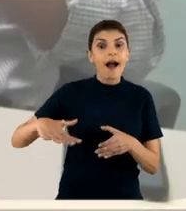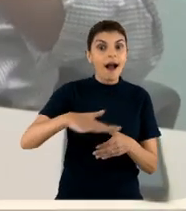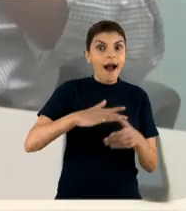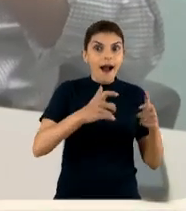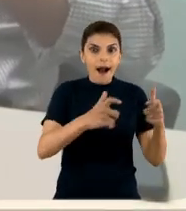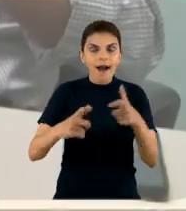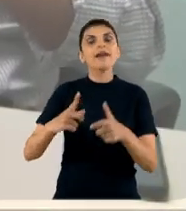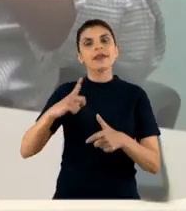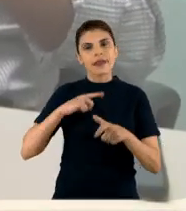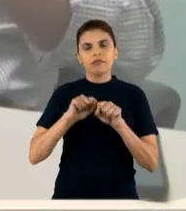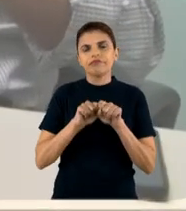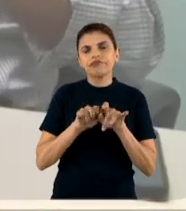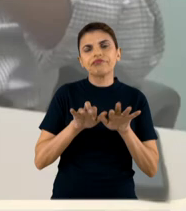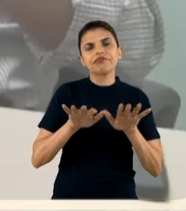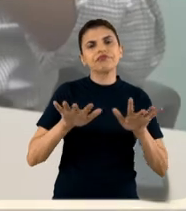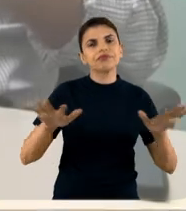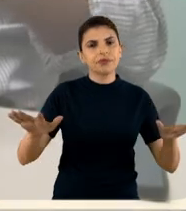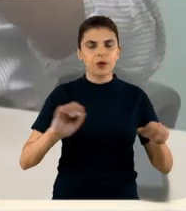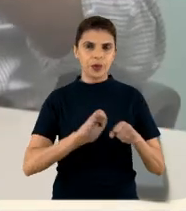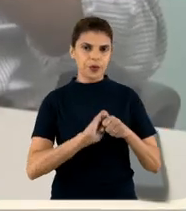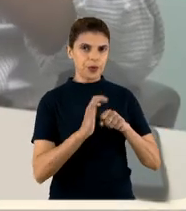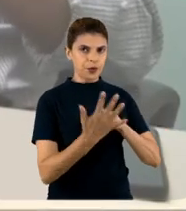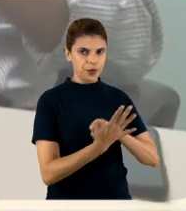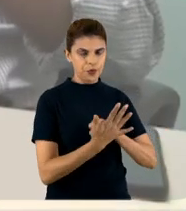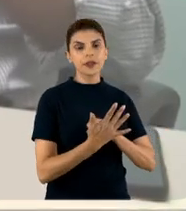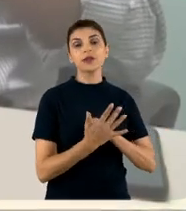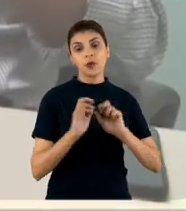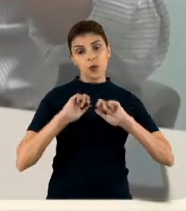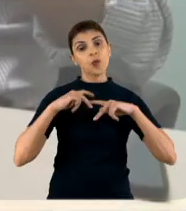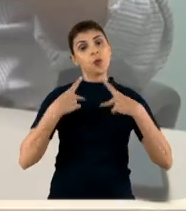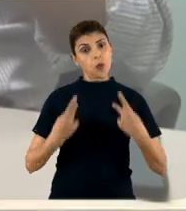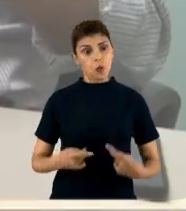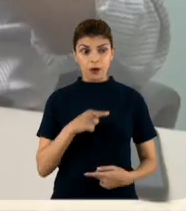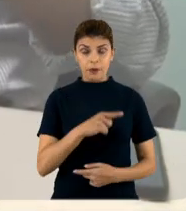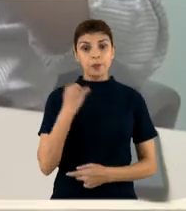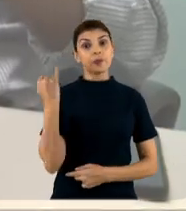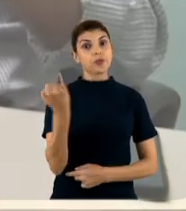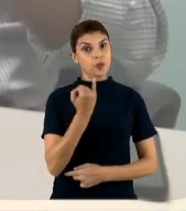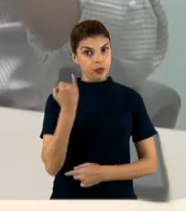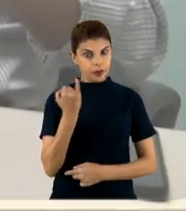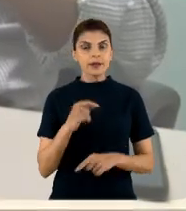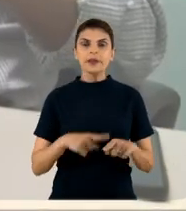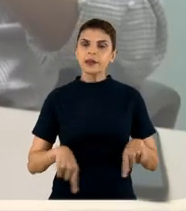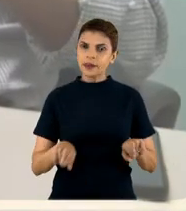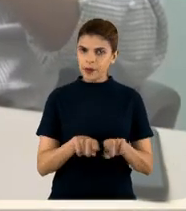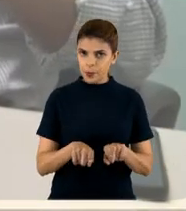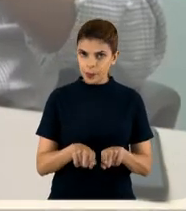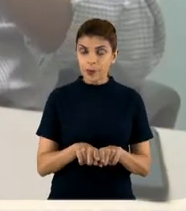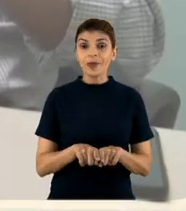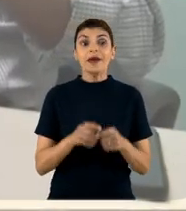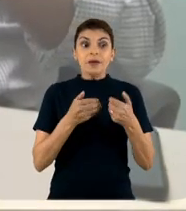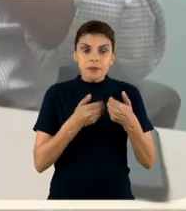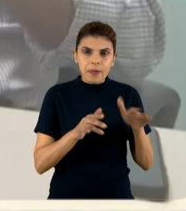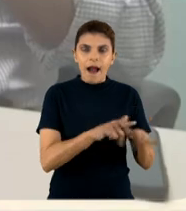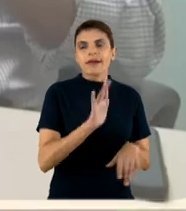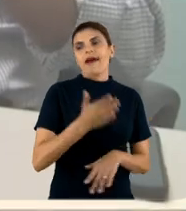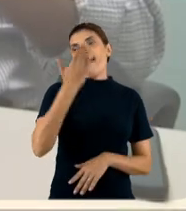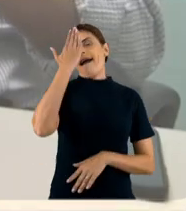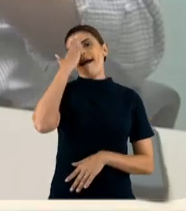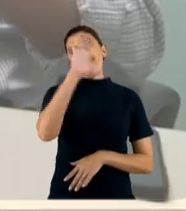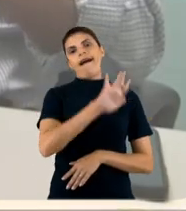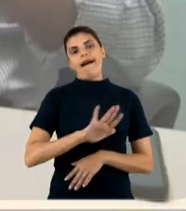exposição em áreas onde há transmissão ativa do coronavírus entre humanos. Esse é um aspecto muito importante, né?